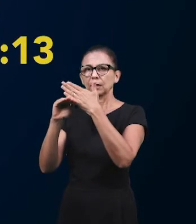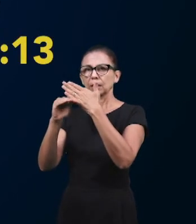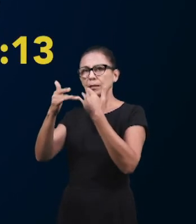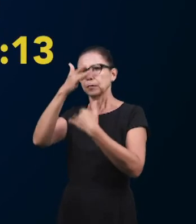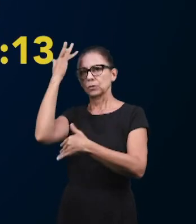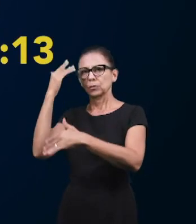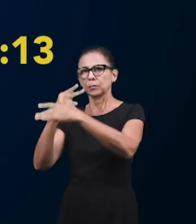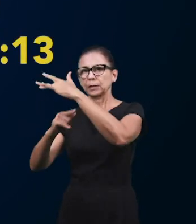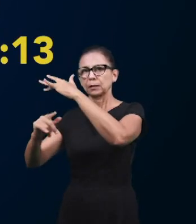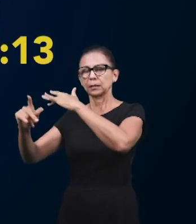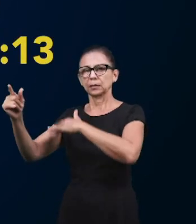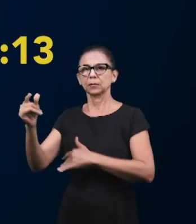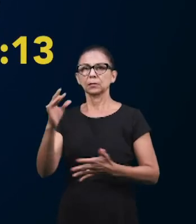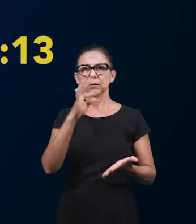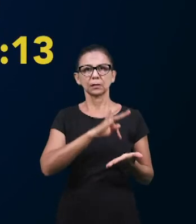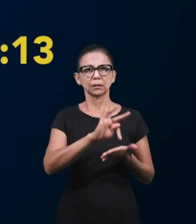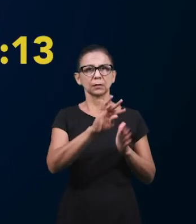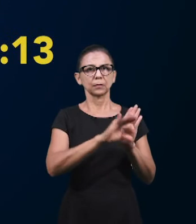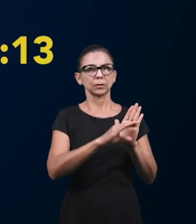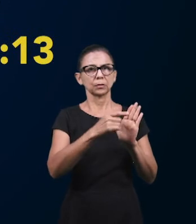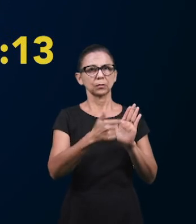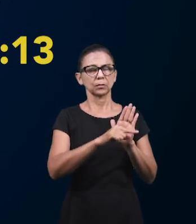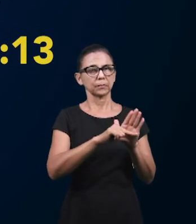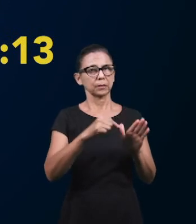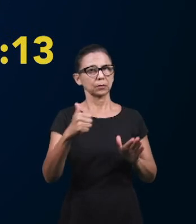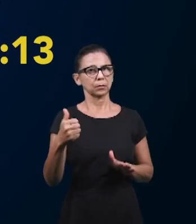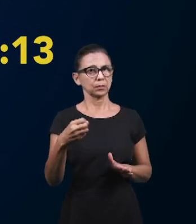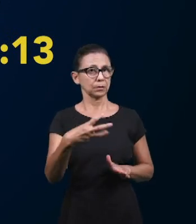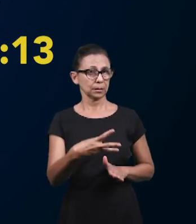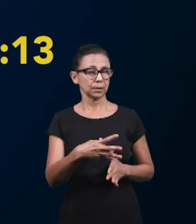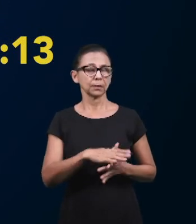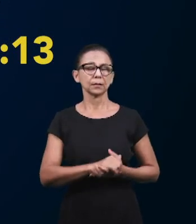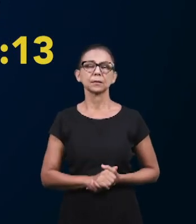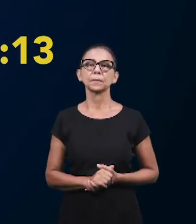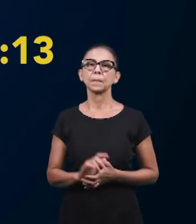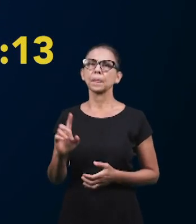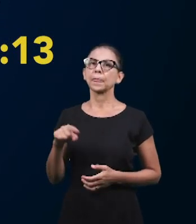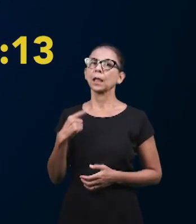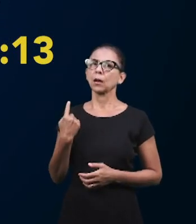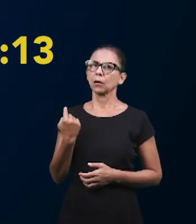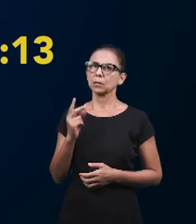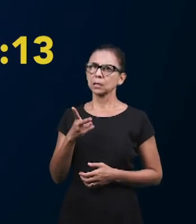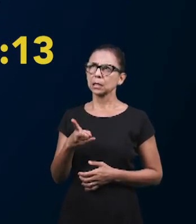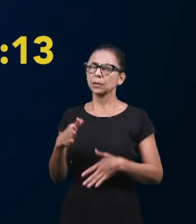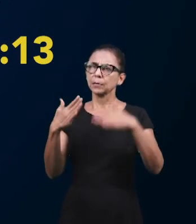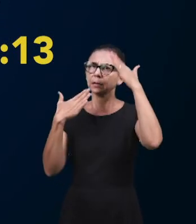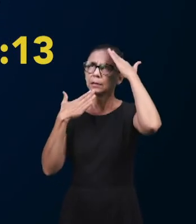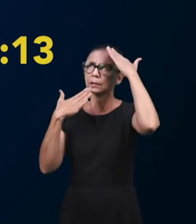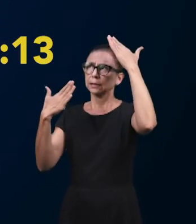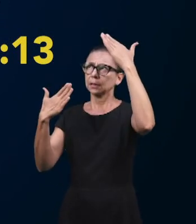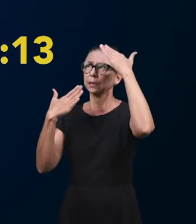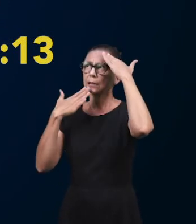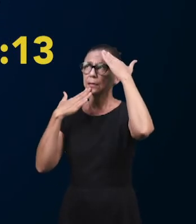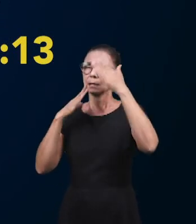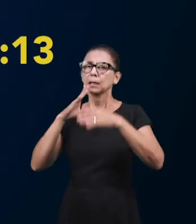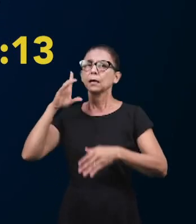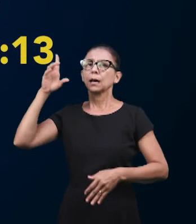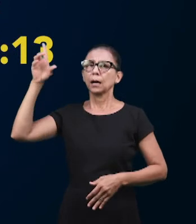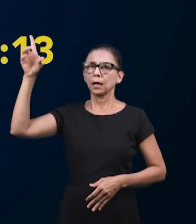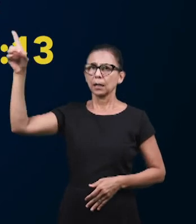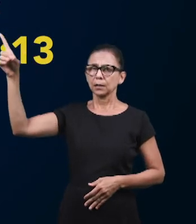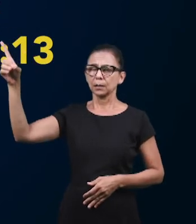em 2 Tessalonicenses, capítulo 2, verso 13, que diz: Mas devemos sempre dar graças a Deus por vós, irmãos